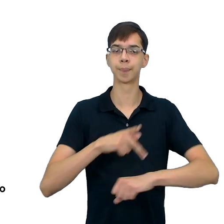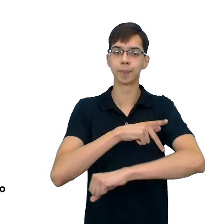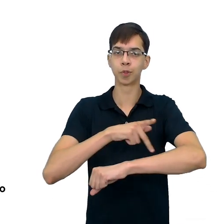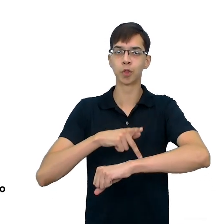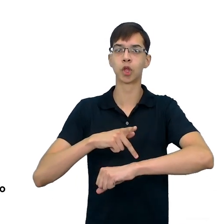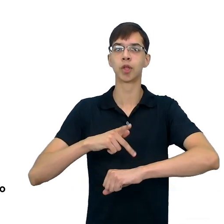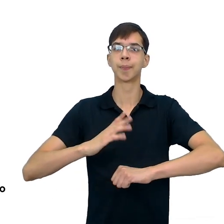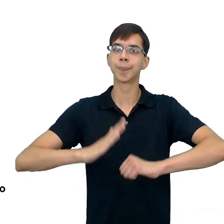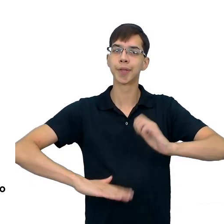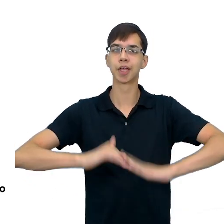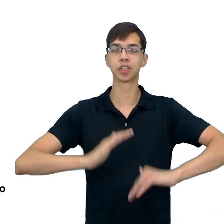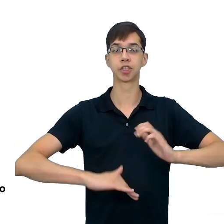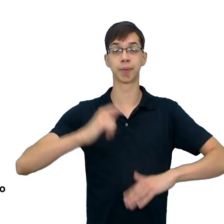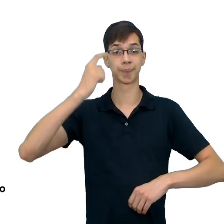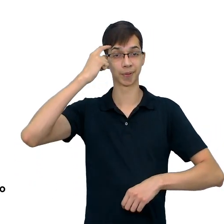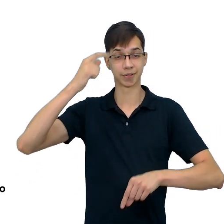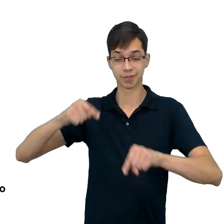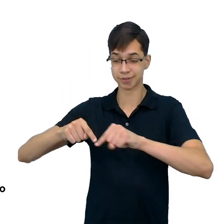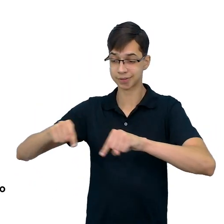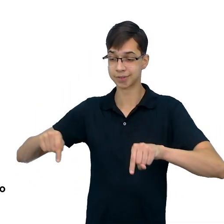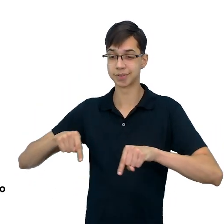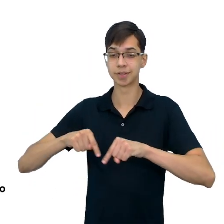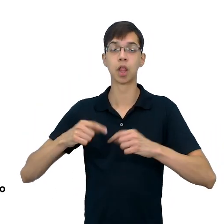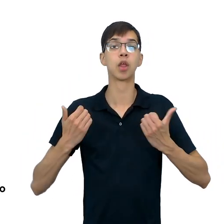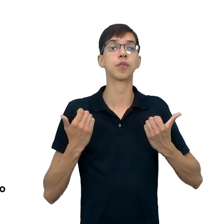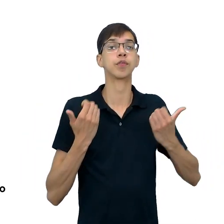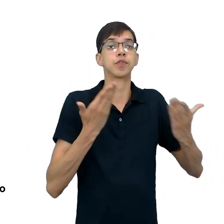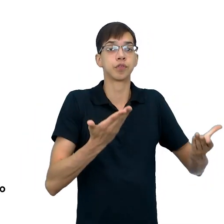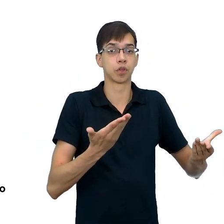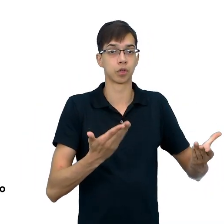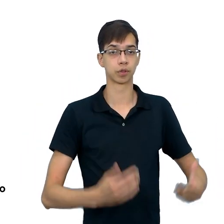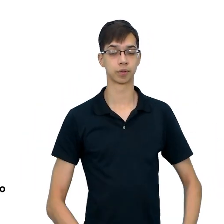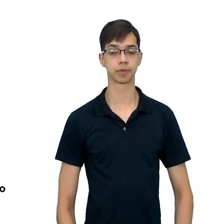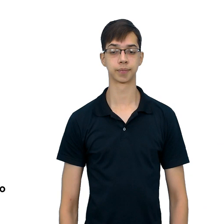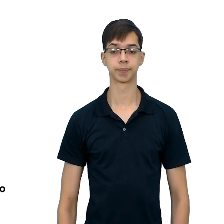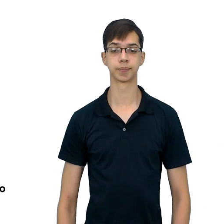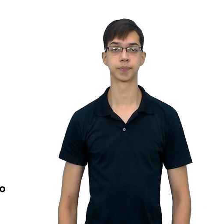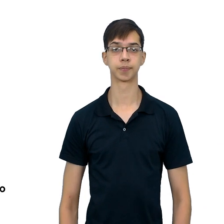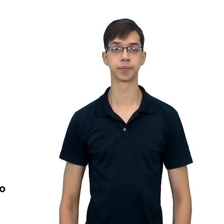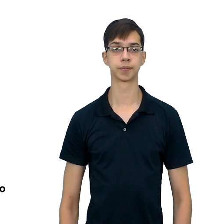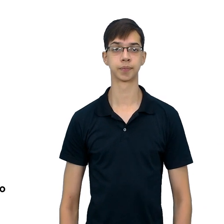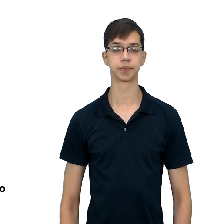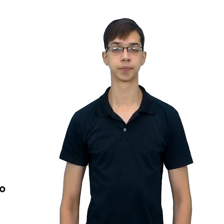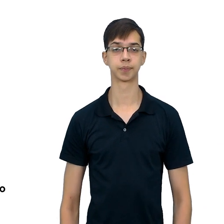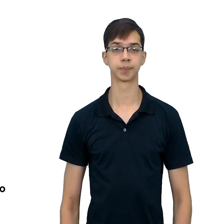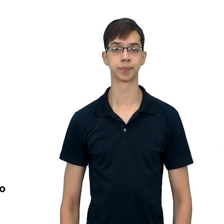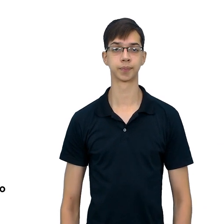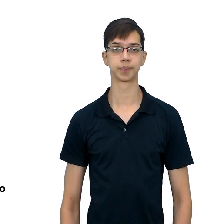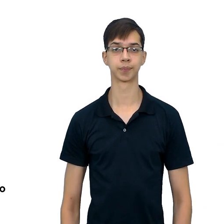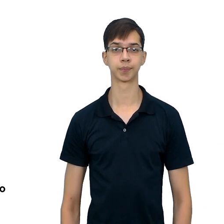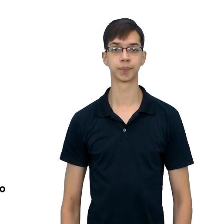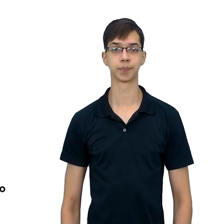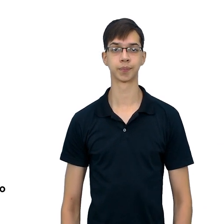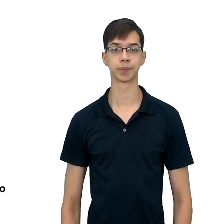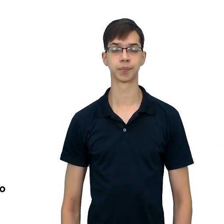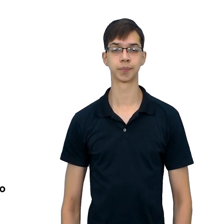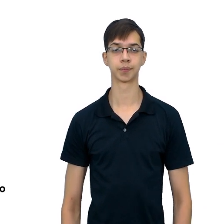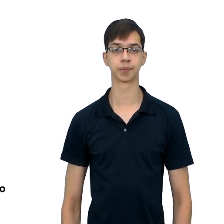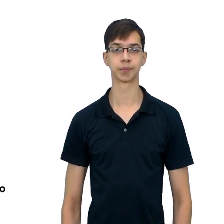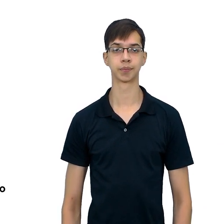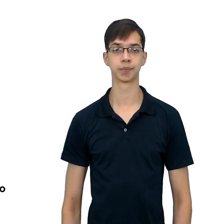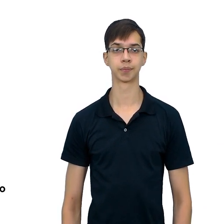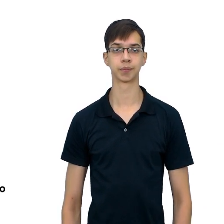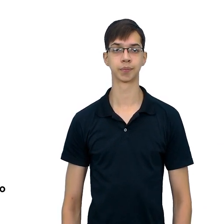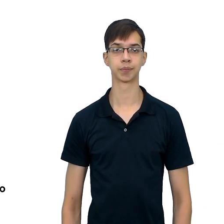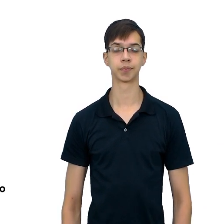fora da sala de aula. Onde elas podem substituir aí alguns modelos tradicionais pela implementação